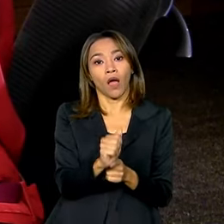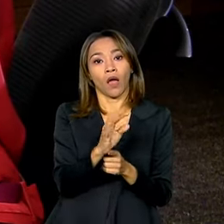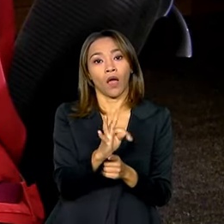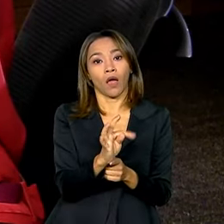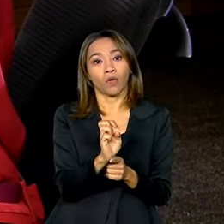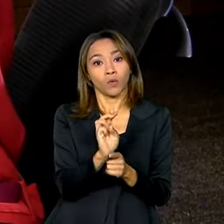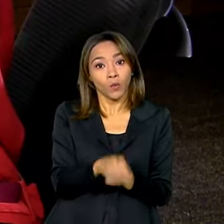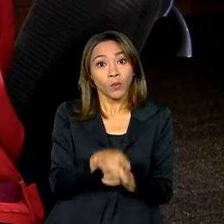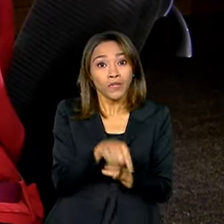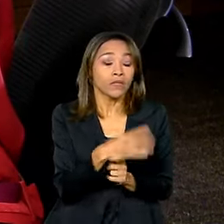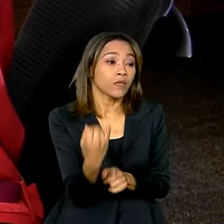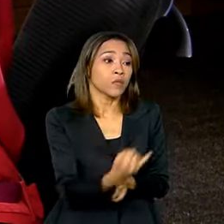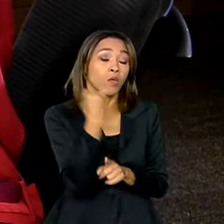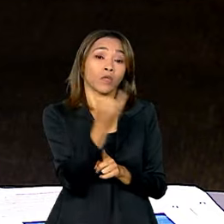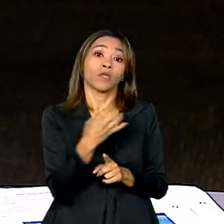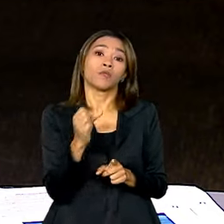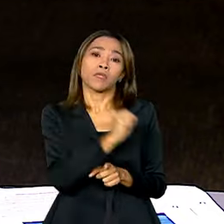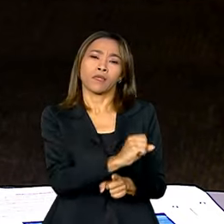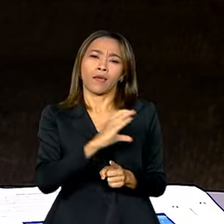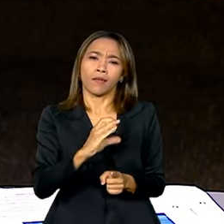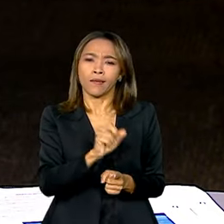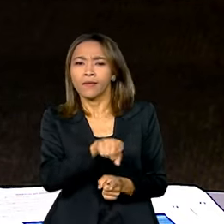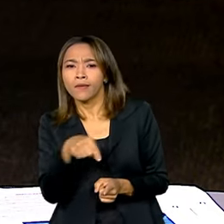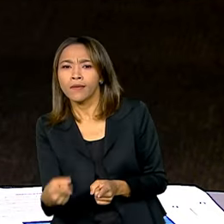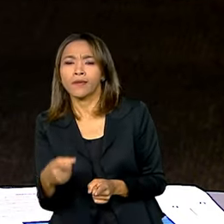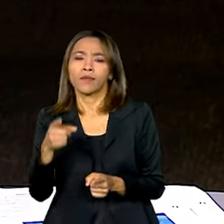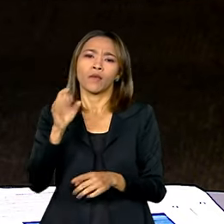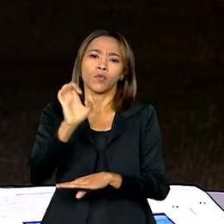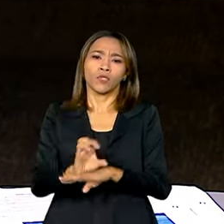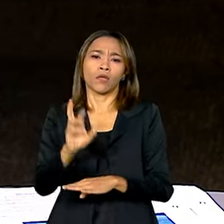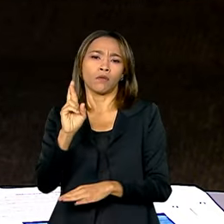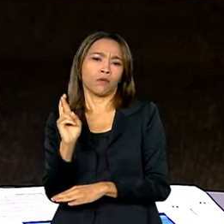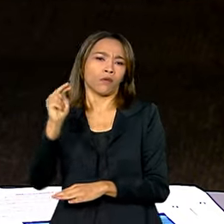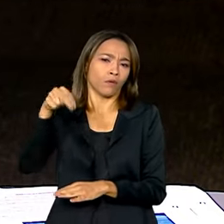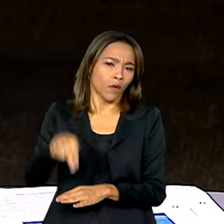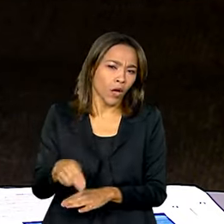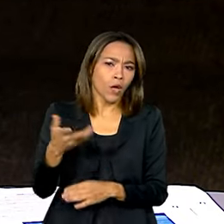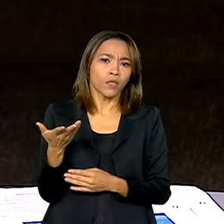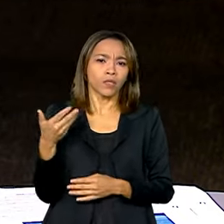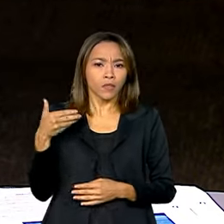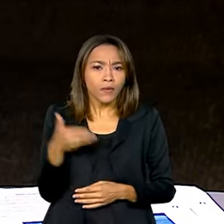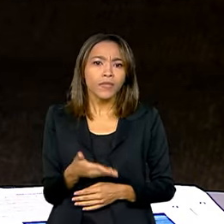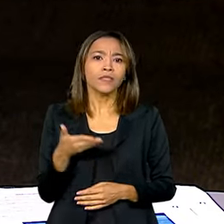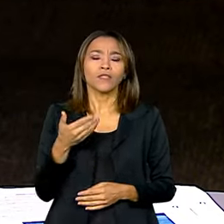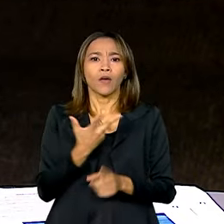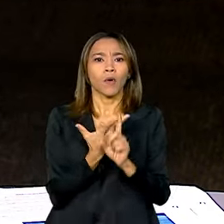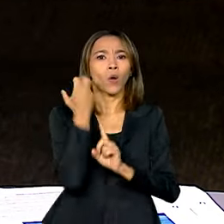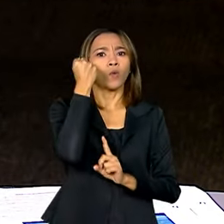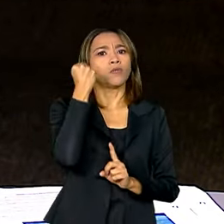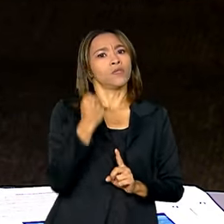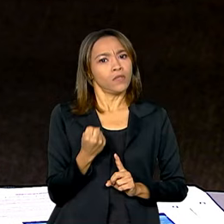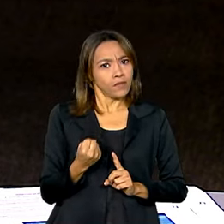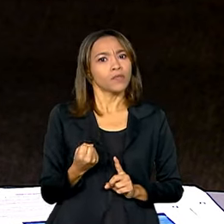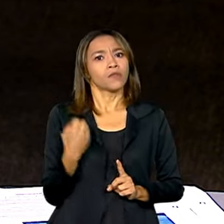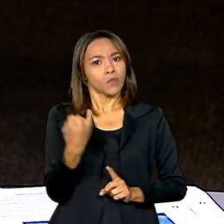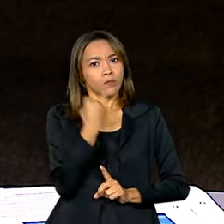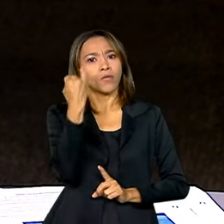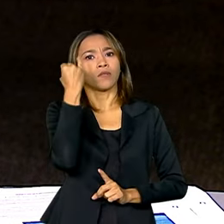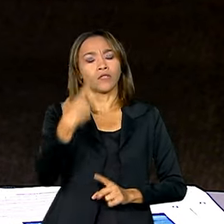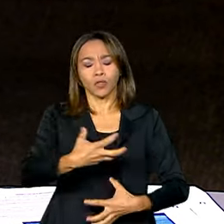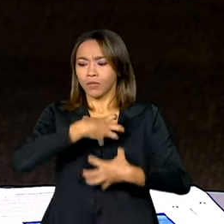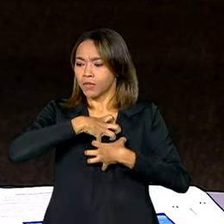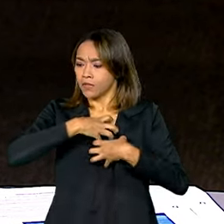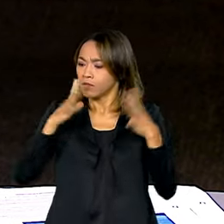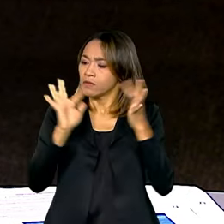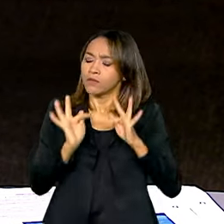Grande do Norte, para Santa Catarina. Então eu acho que essa é uma notícia muito importante, uma conquista que me deixou muito